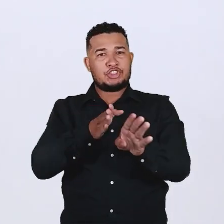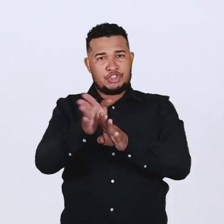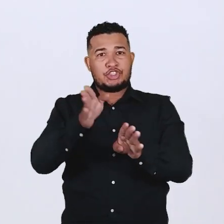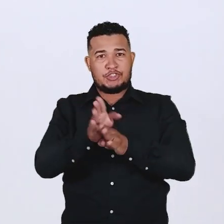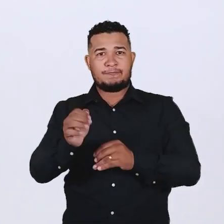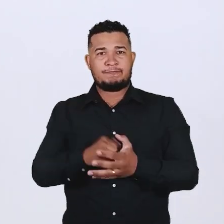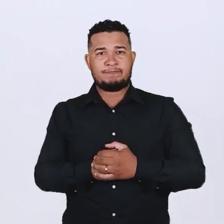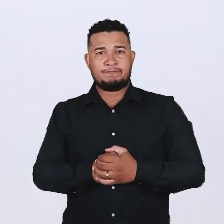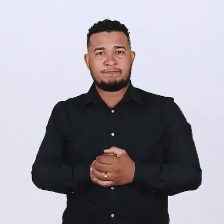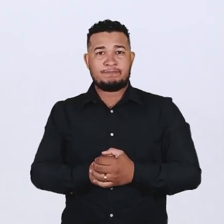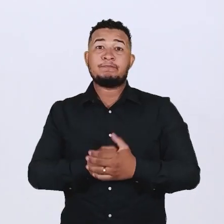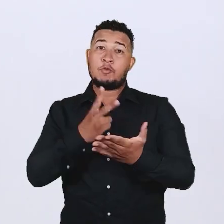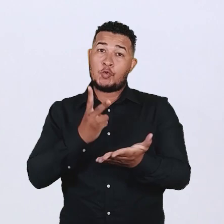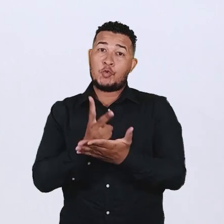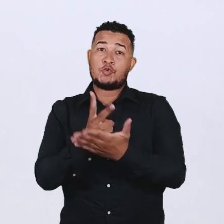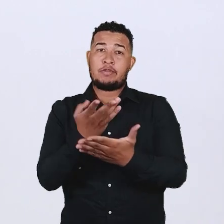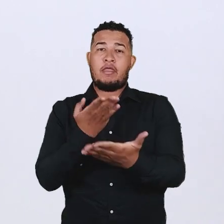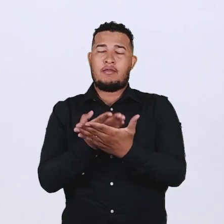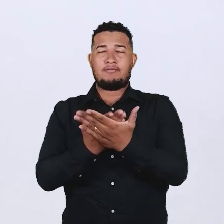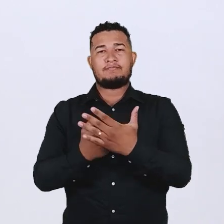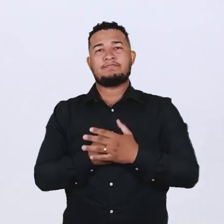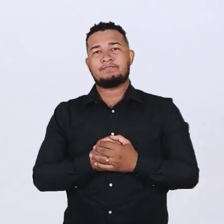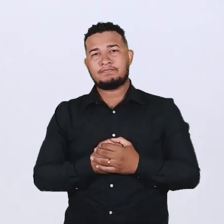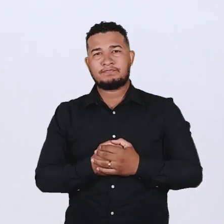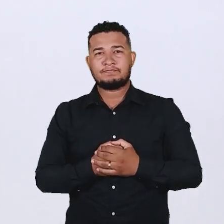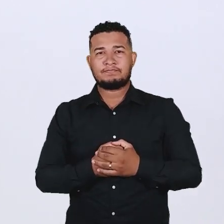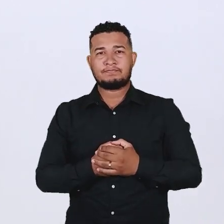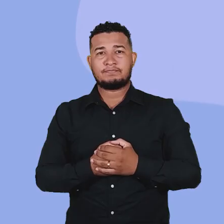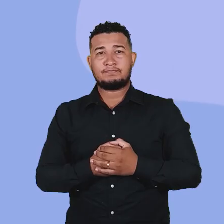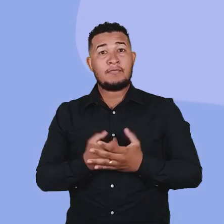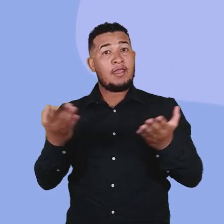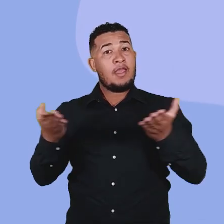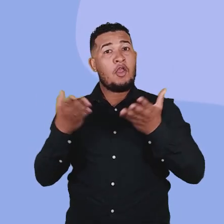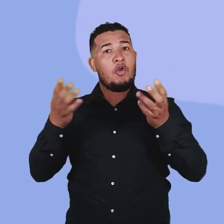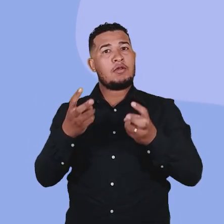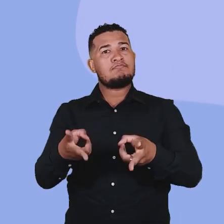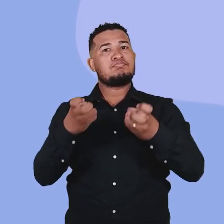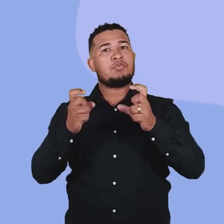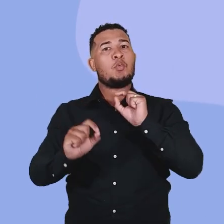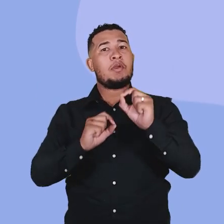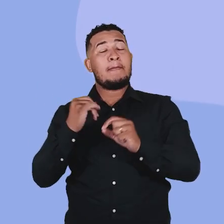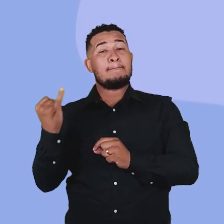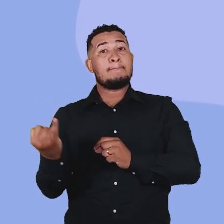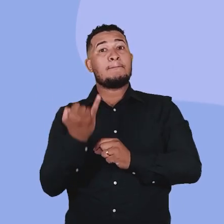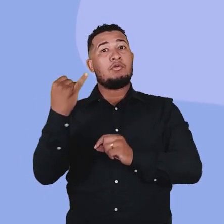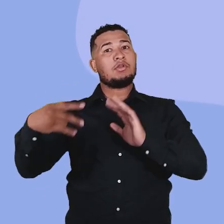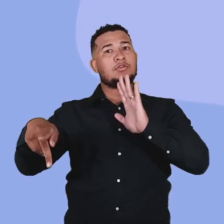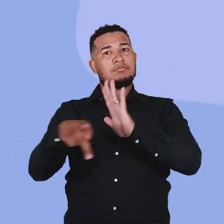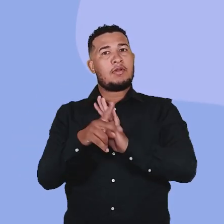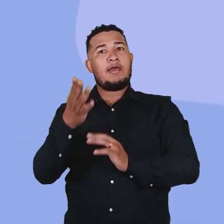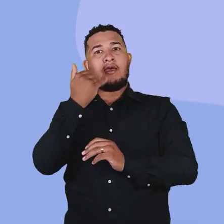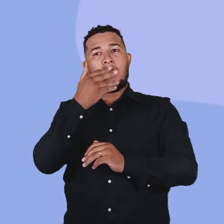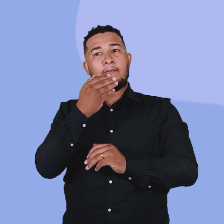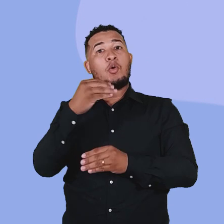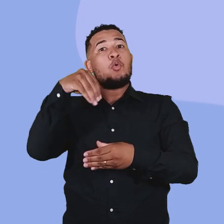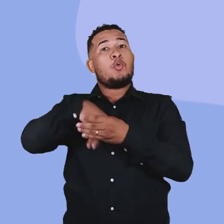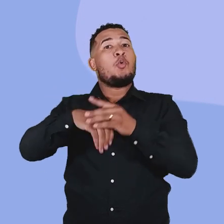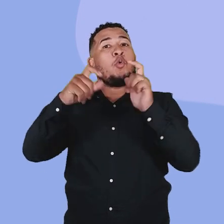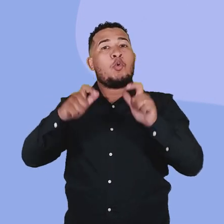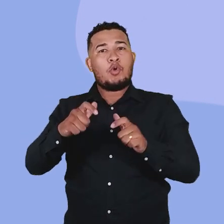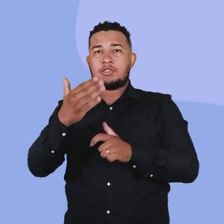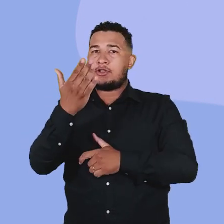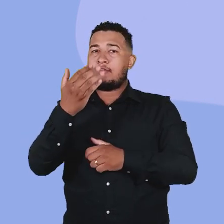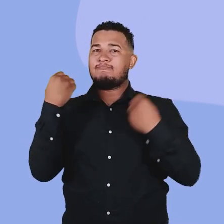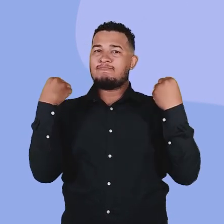essas dicas importantes, tá bom? Vamos continuar agora a nossa aula. Vamos agora observar a importância da alimentação na